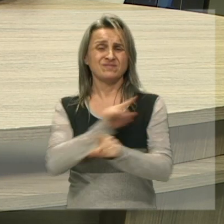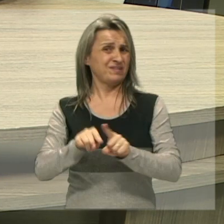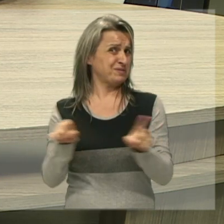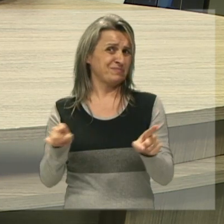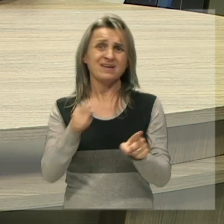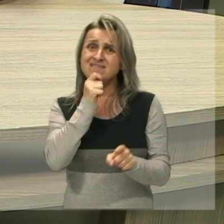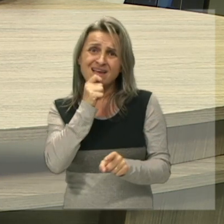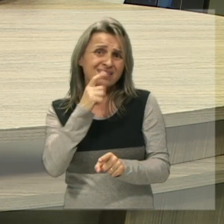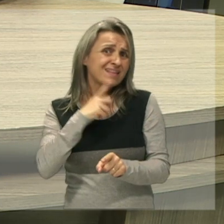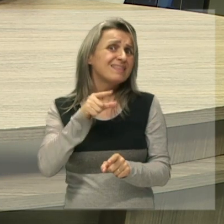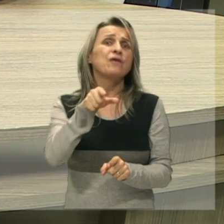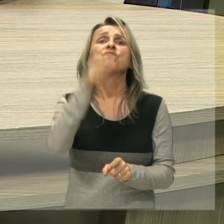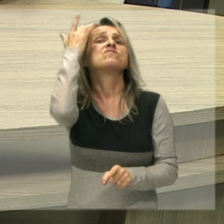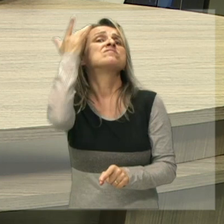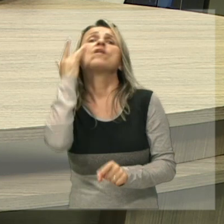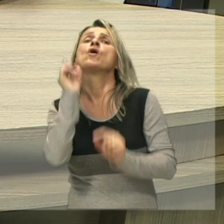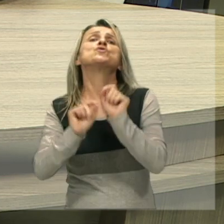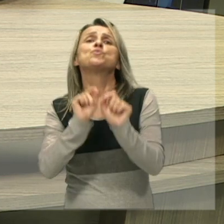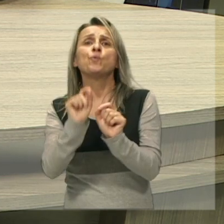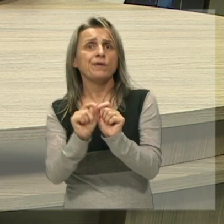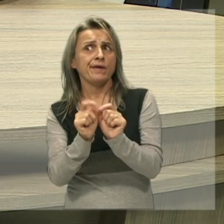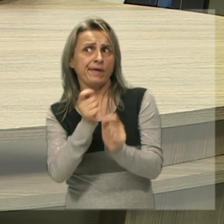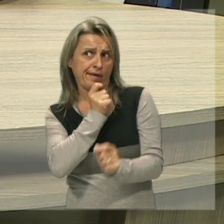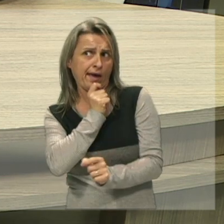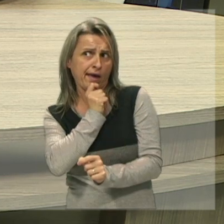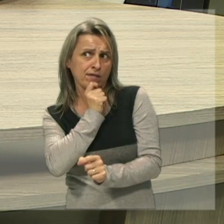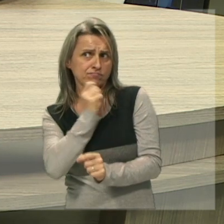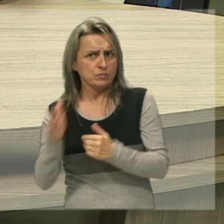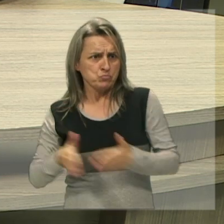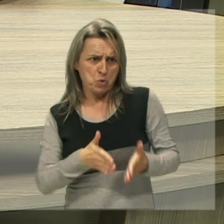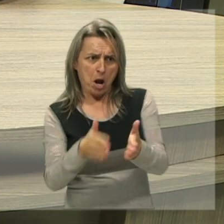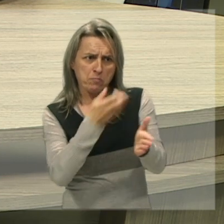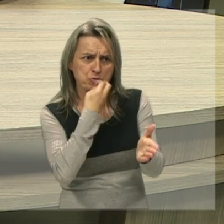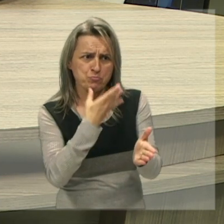nesse caminho ou está havendo algum retrocesso?